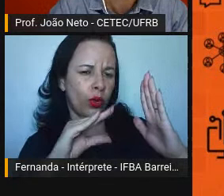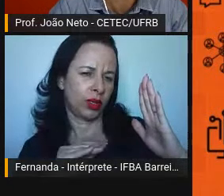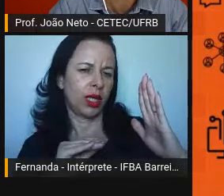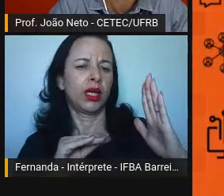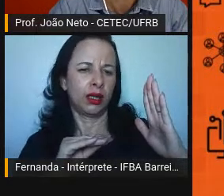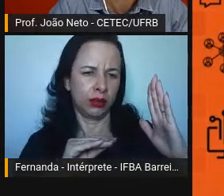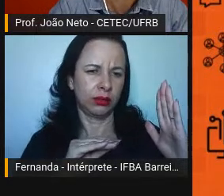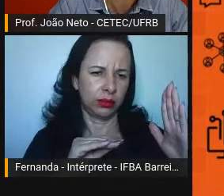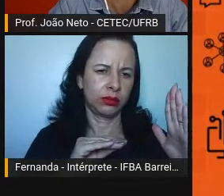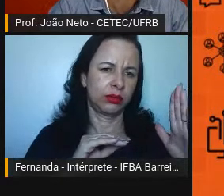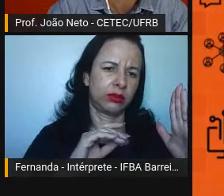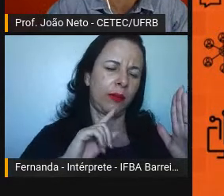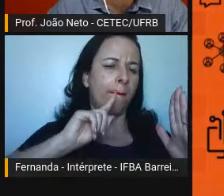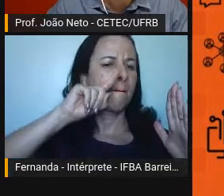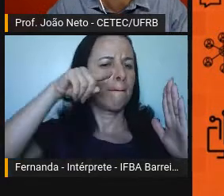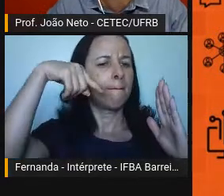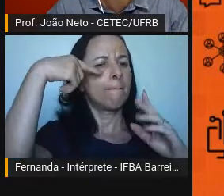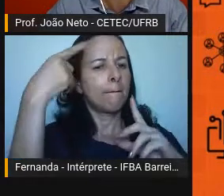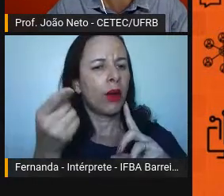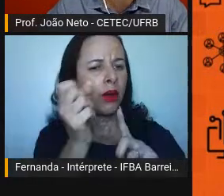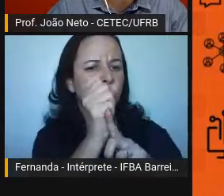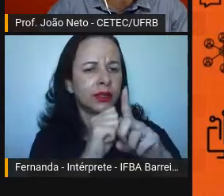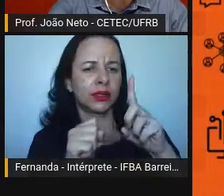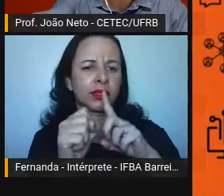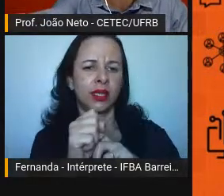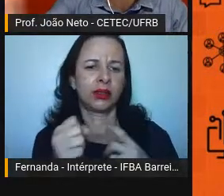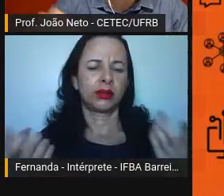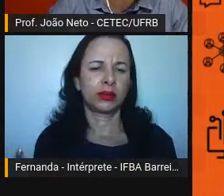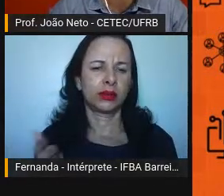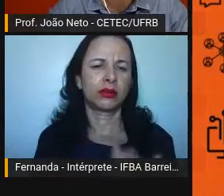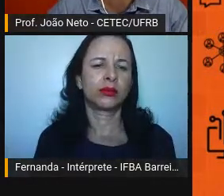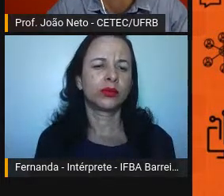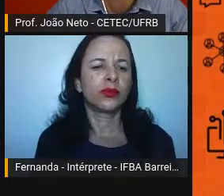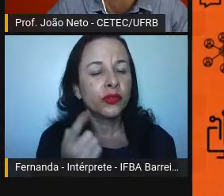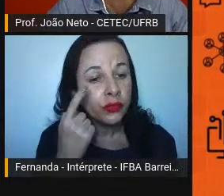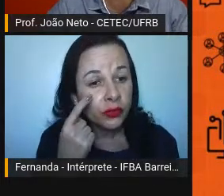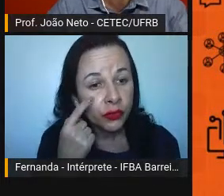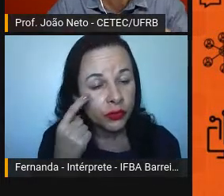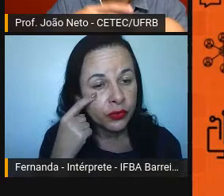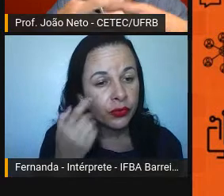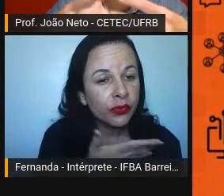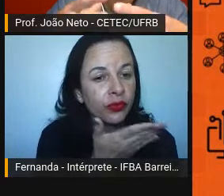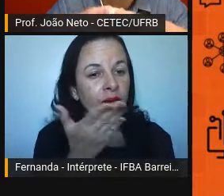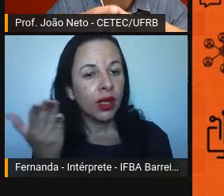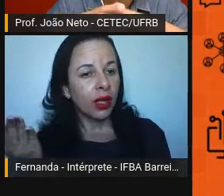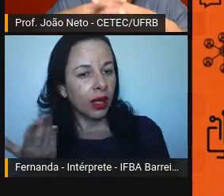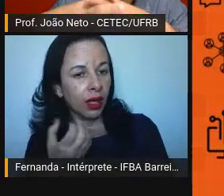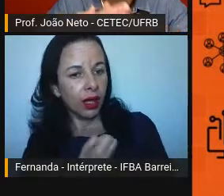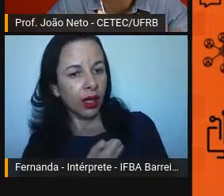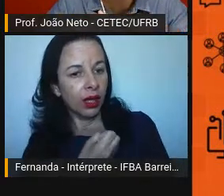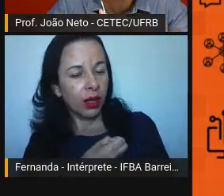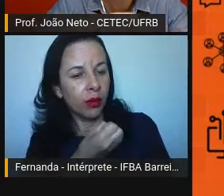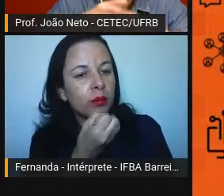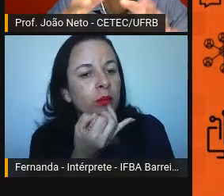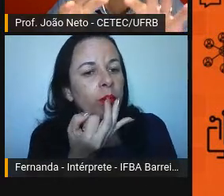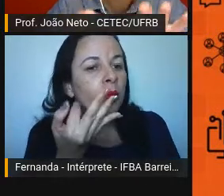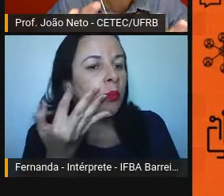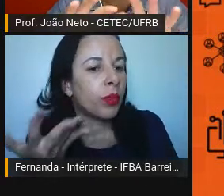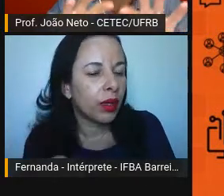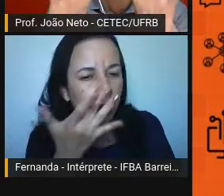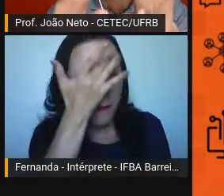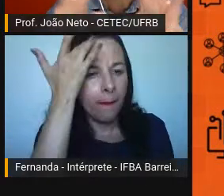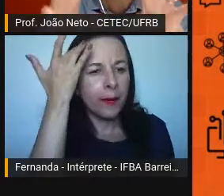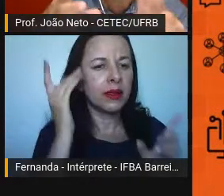social Oh e Vamos aos números é interessante que a gente percebe então já que estamos falando de pessoas com